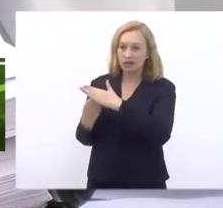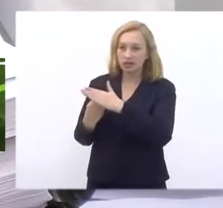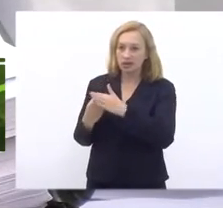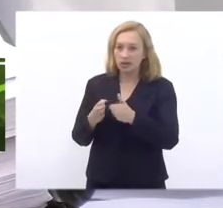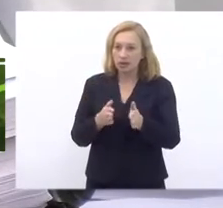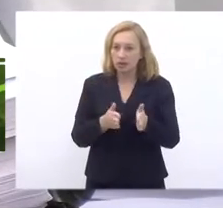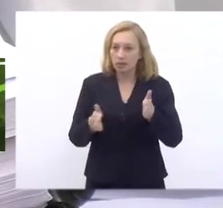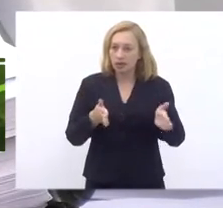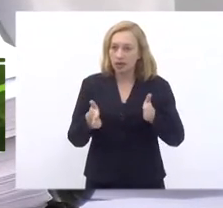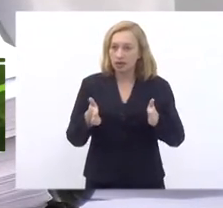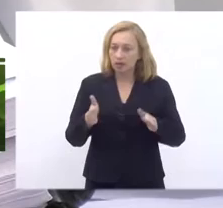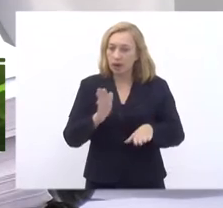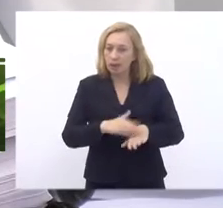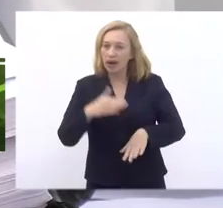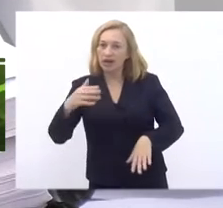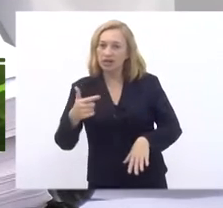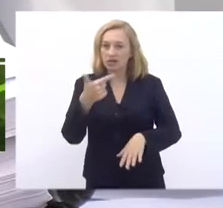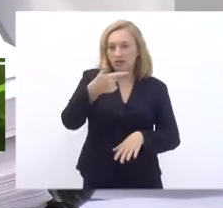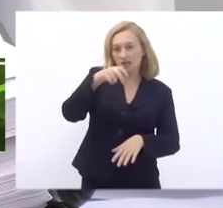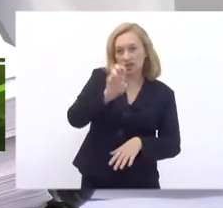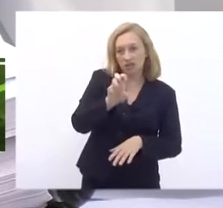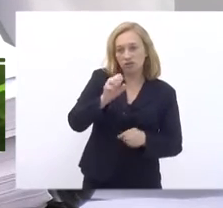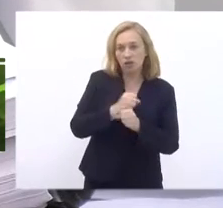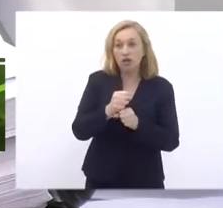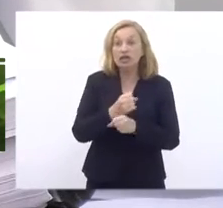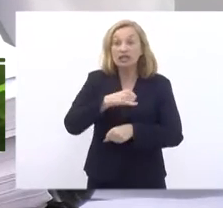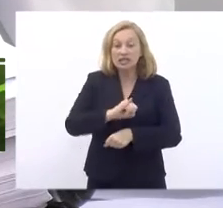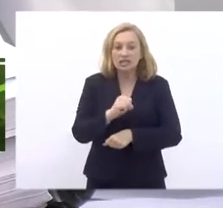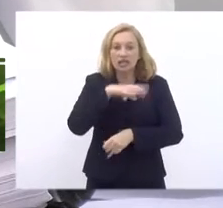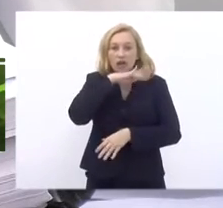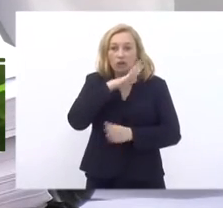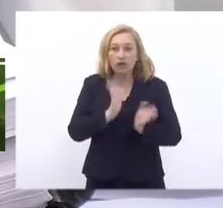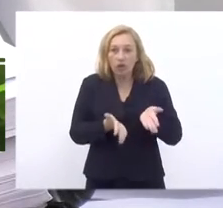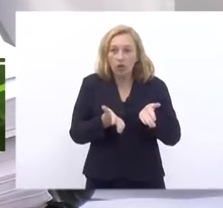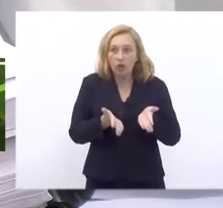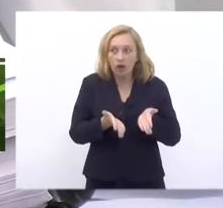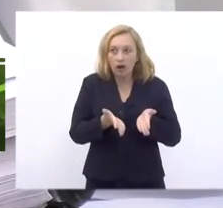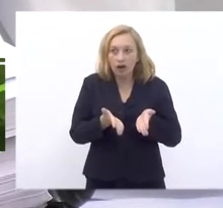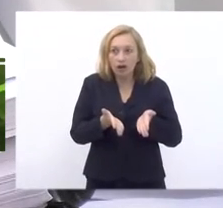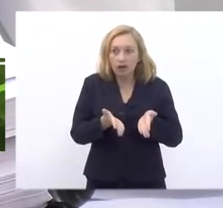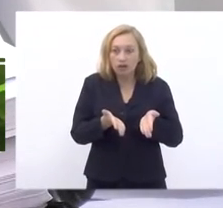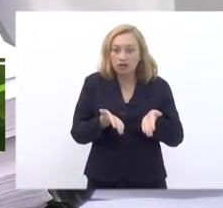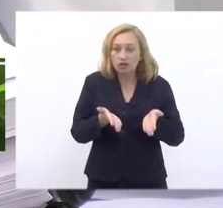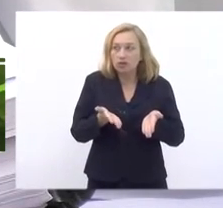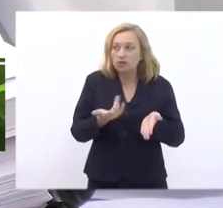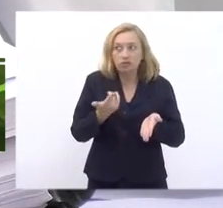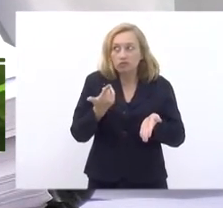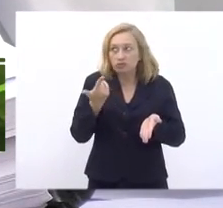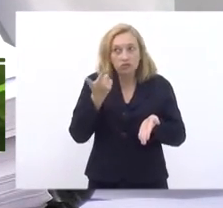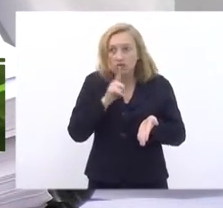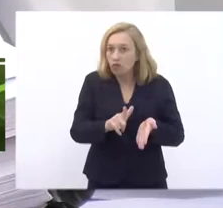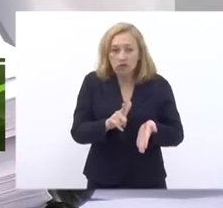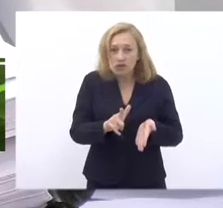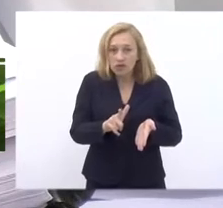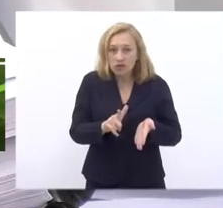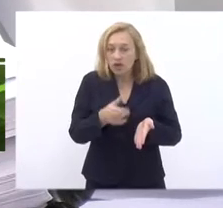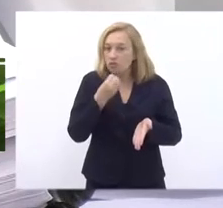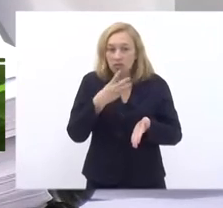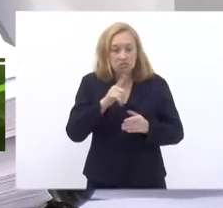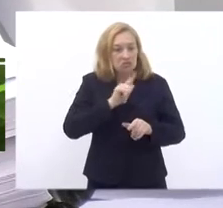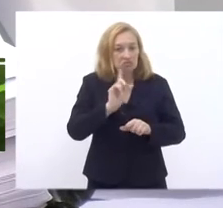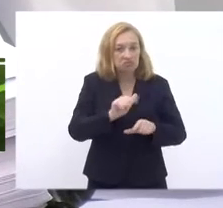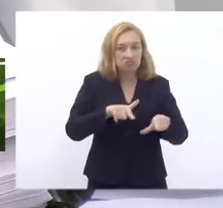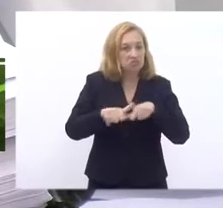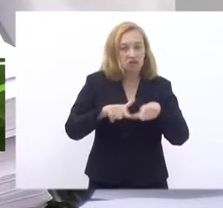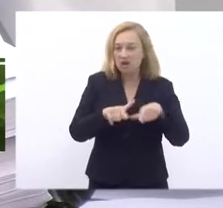o seu tempo por mais de 25 anos. Se já estava ruim, já não estou dando conta, não estou prestando um bom serviço.